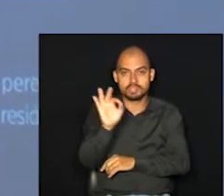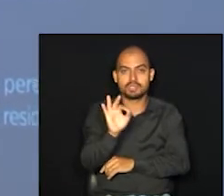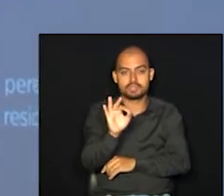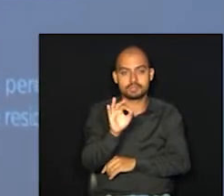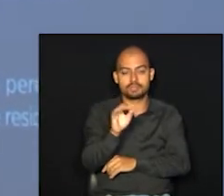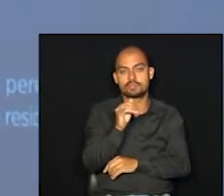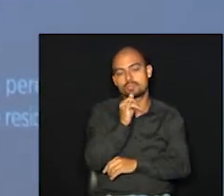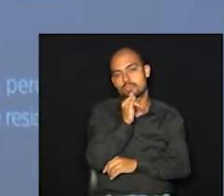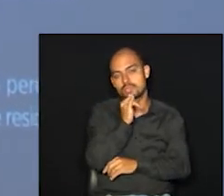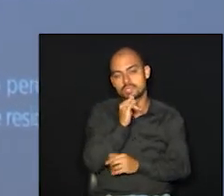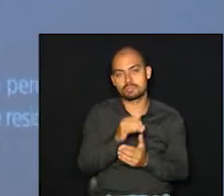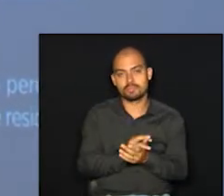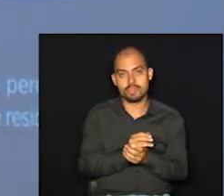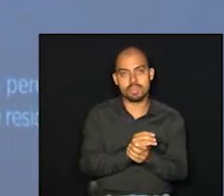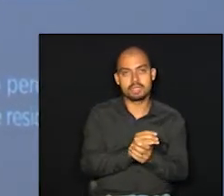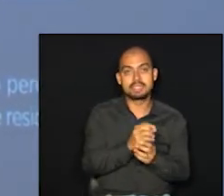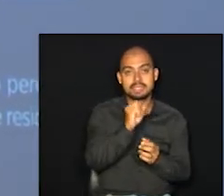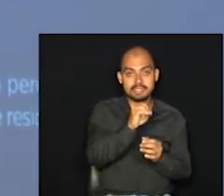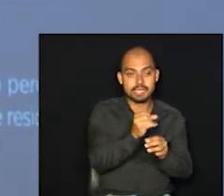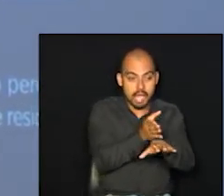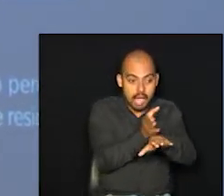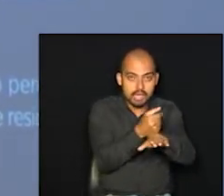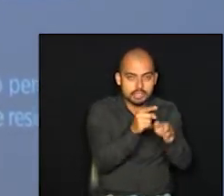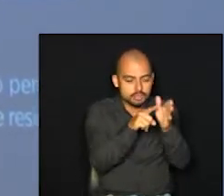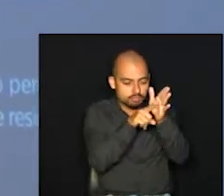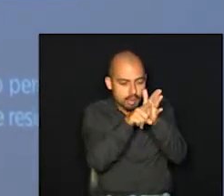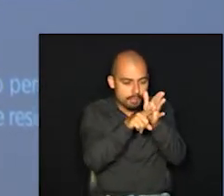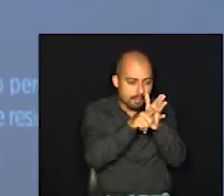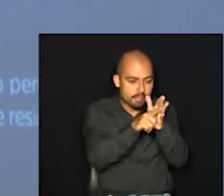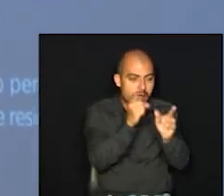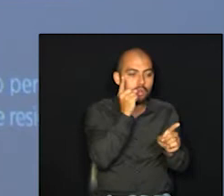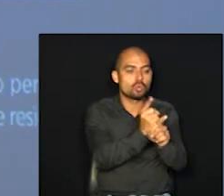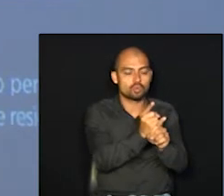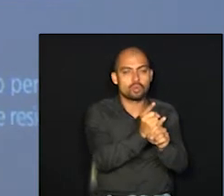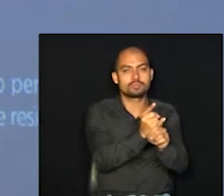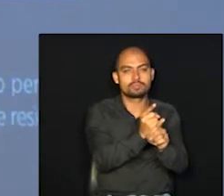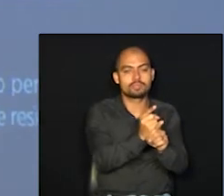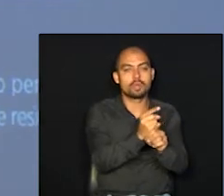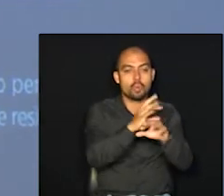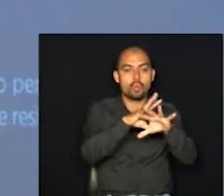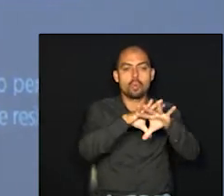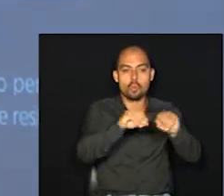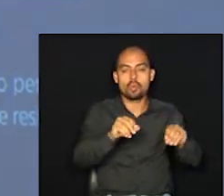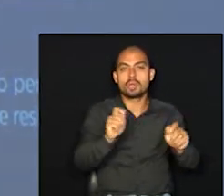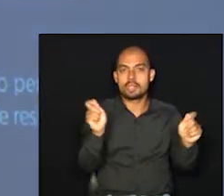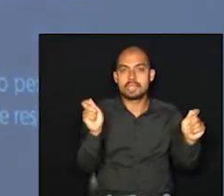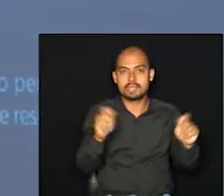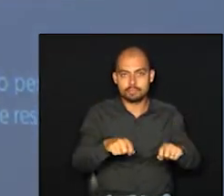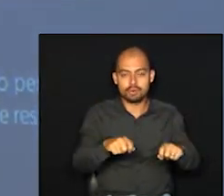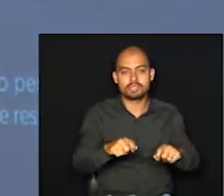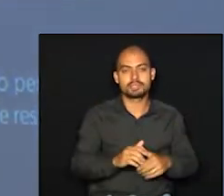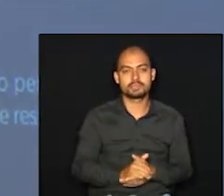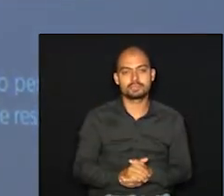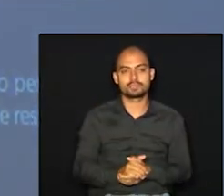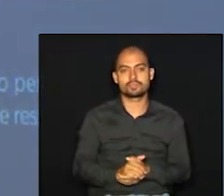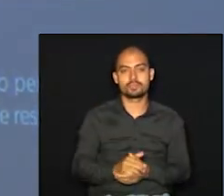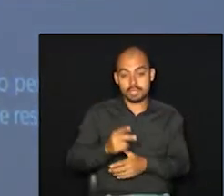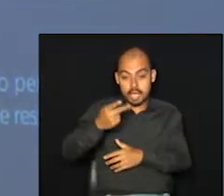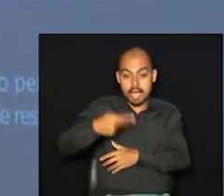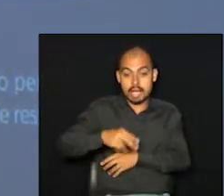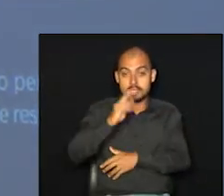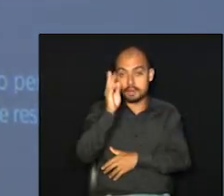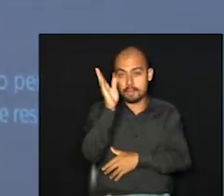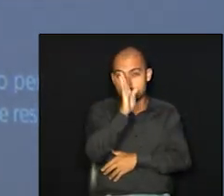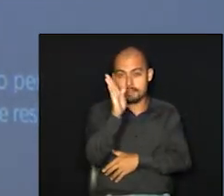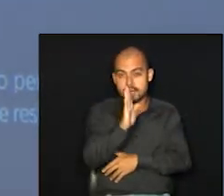aqueles casos que foram detectados precocemente, nós temos chance de cura definitiva. Aqui no Brasil, esse ano,